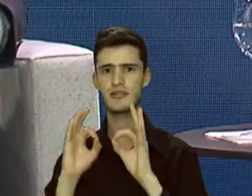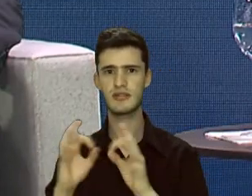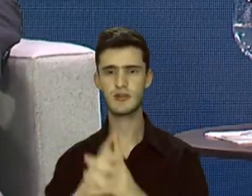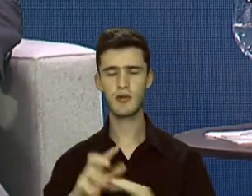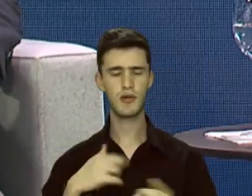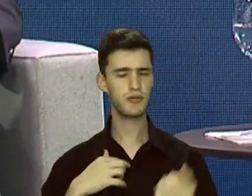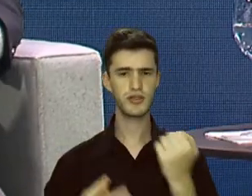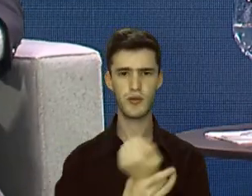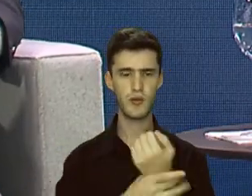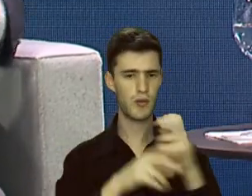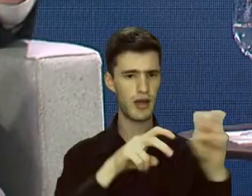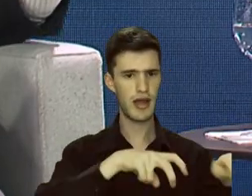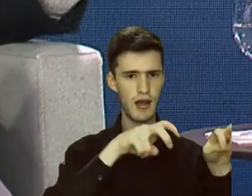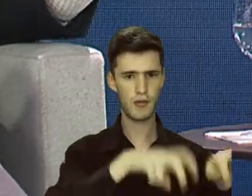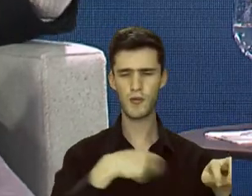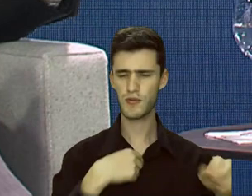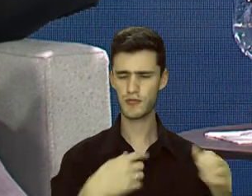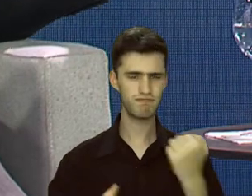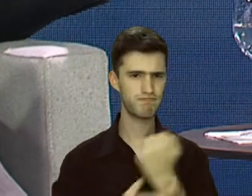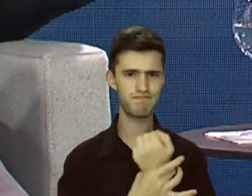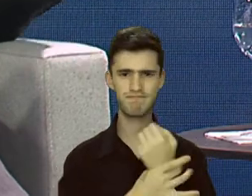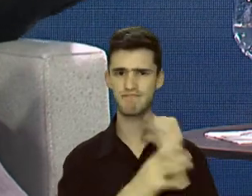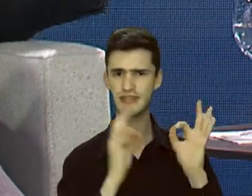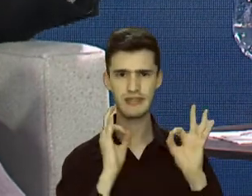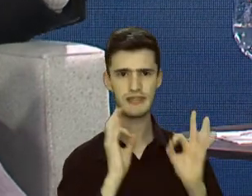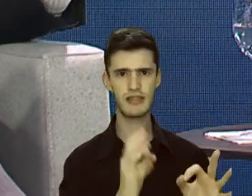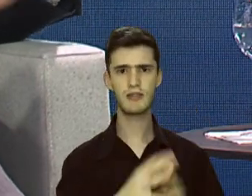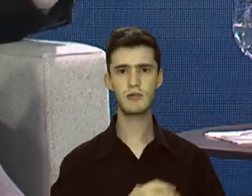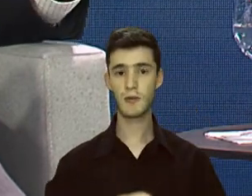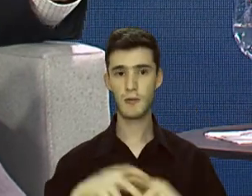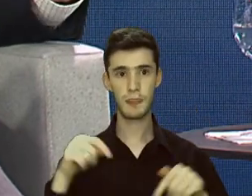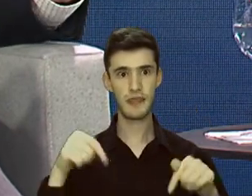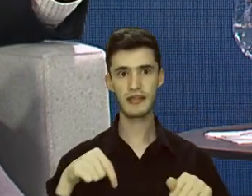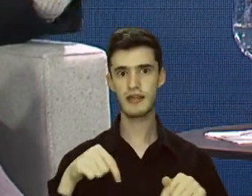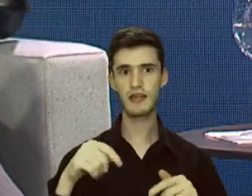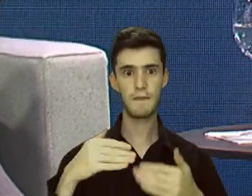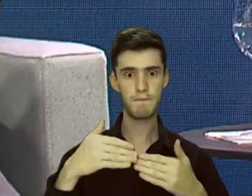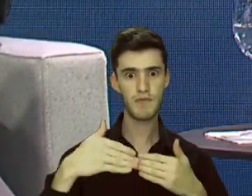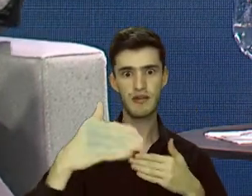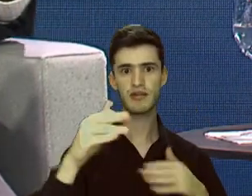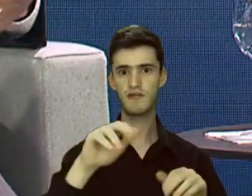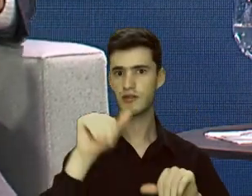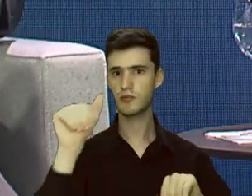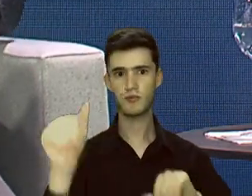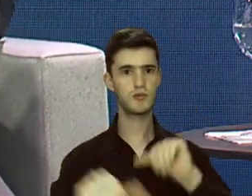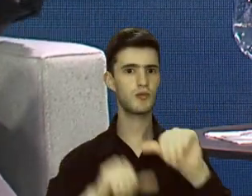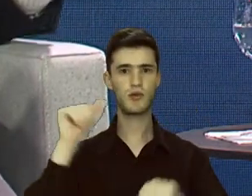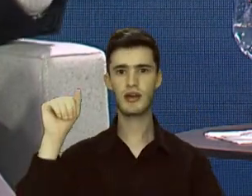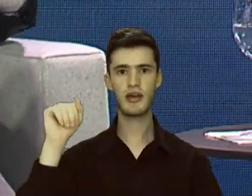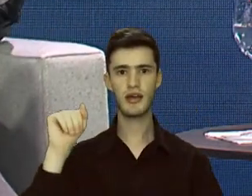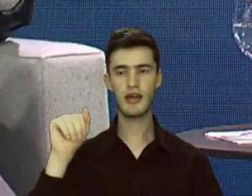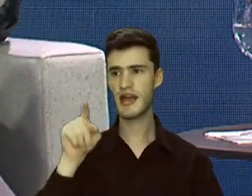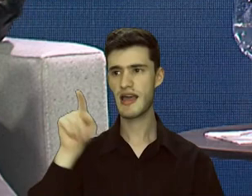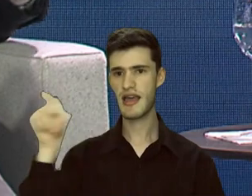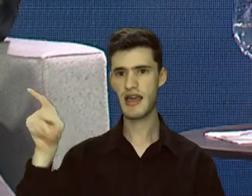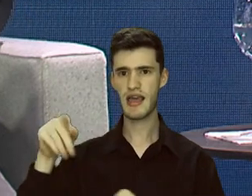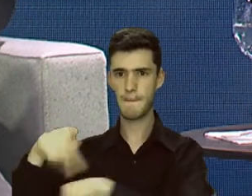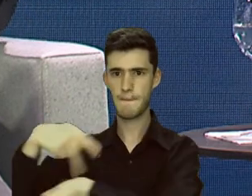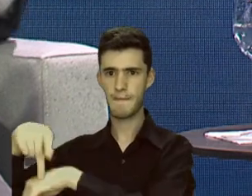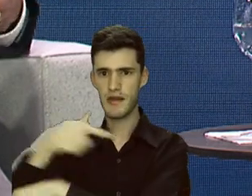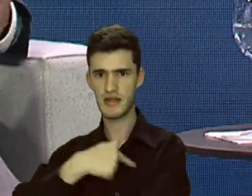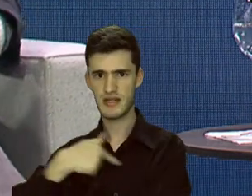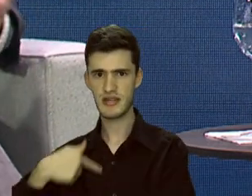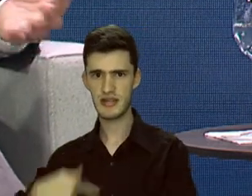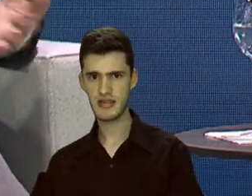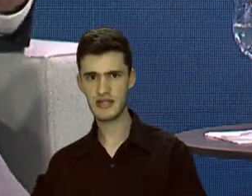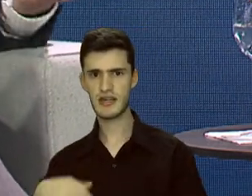divisor de águas não dá para a gente ter menos da metade de seguro do que a China tem ou menos quase do que 10